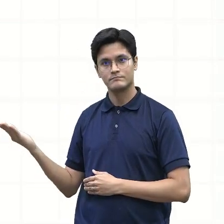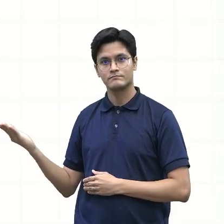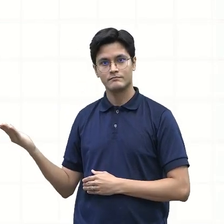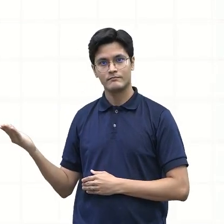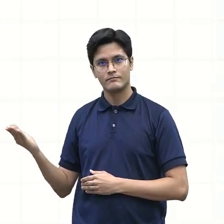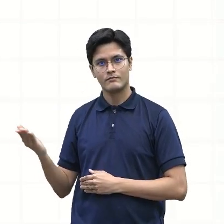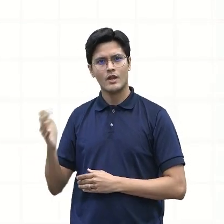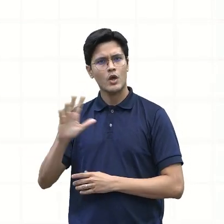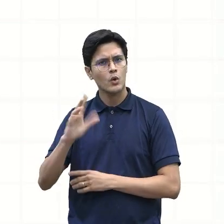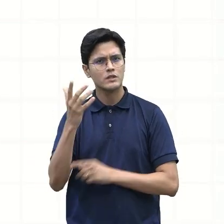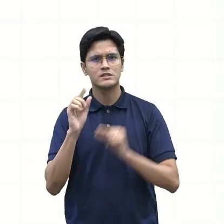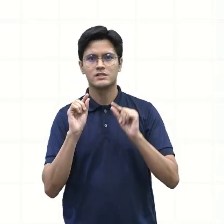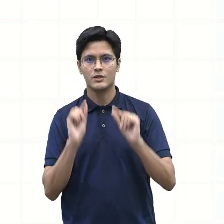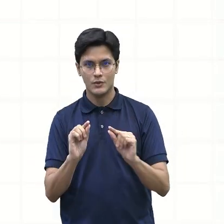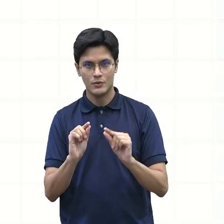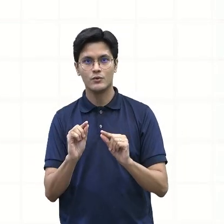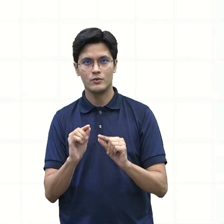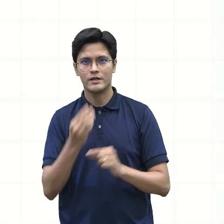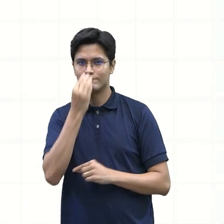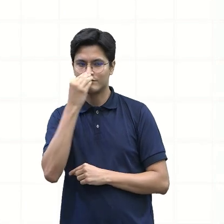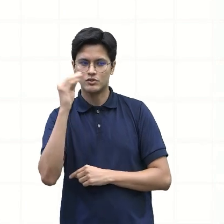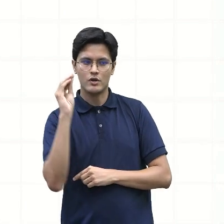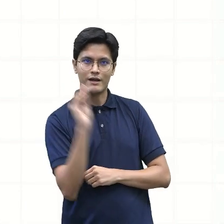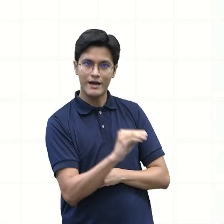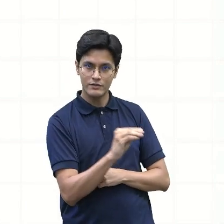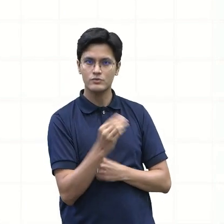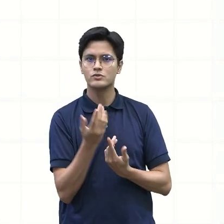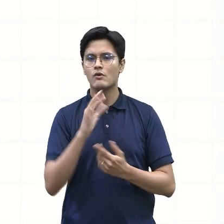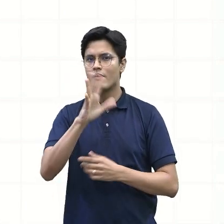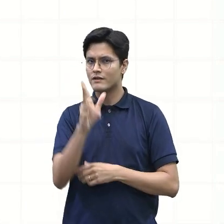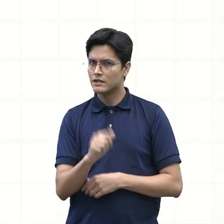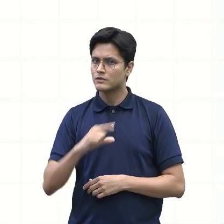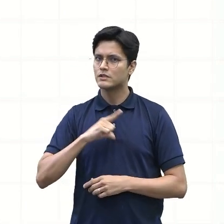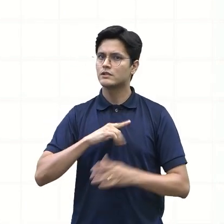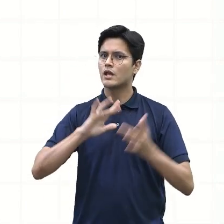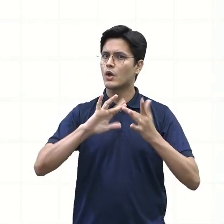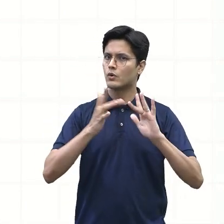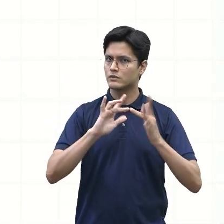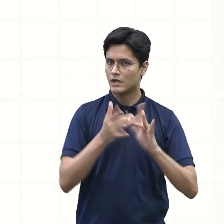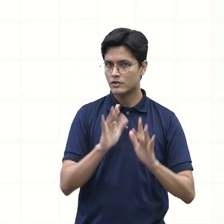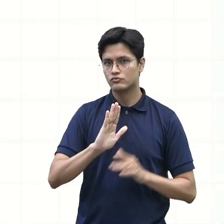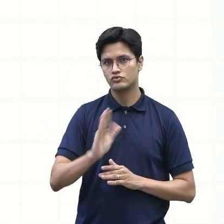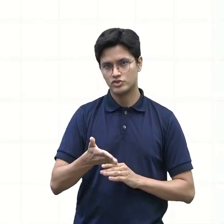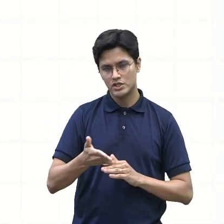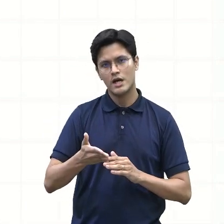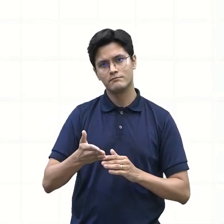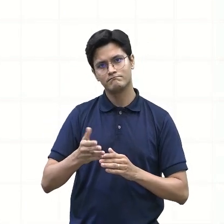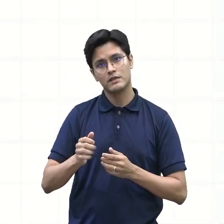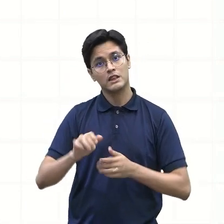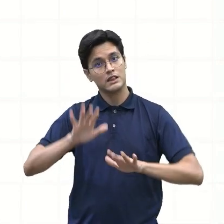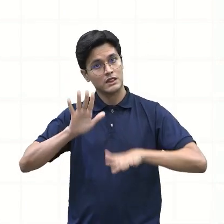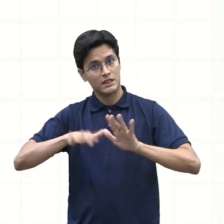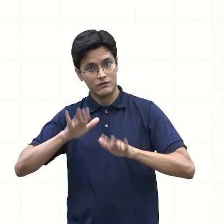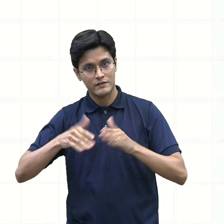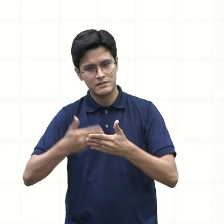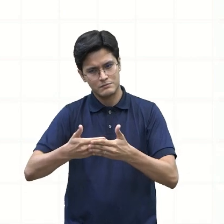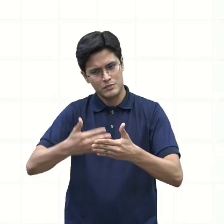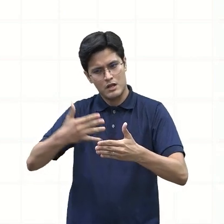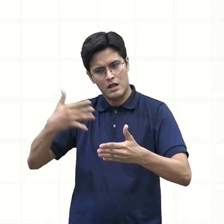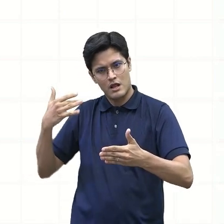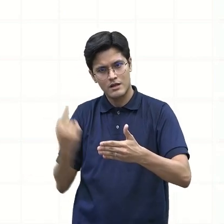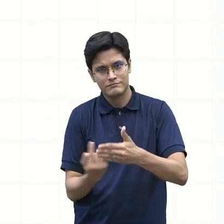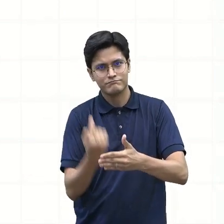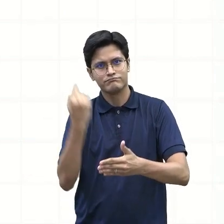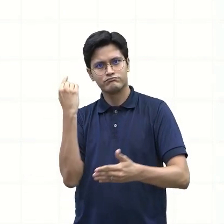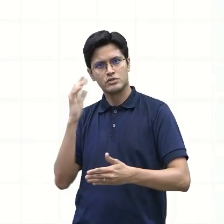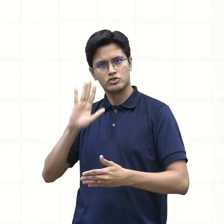já mantinham contatos seculares, provavelmente milenares, com outras civilizações. Então